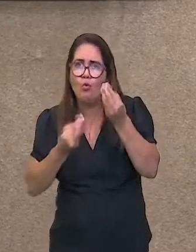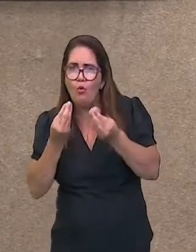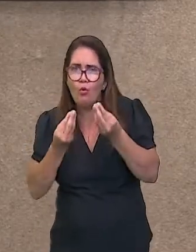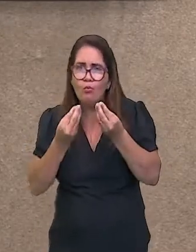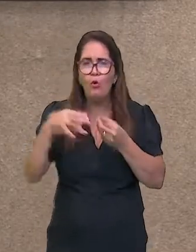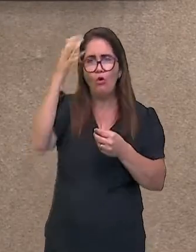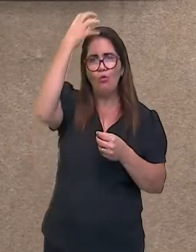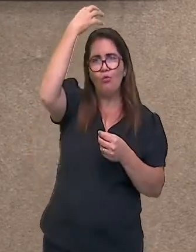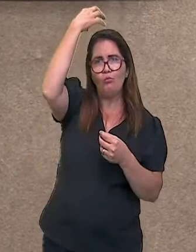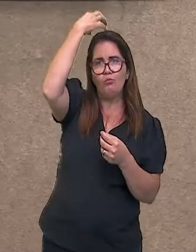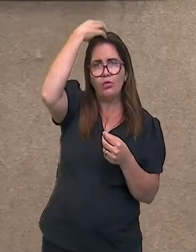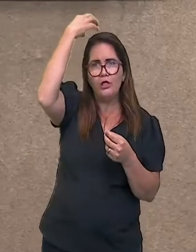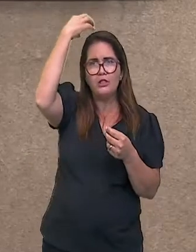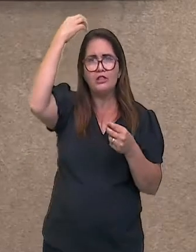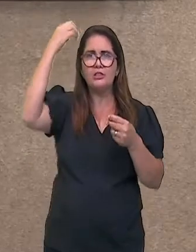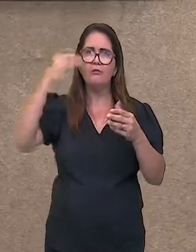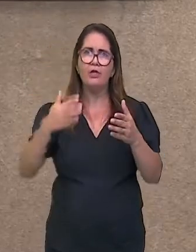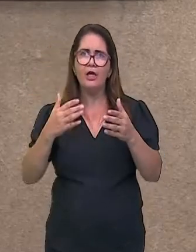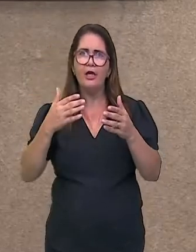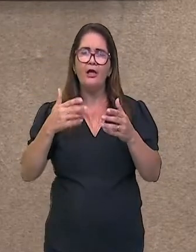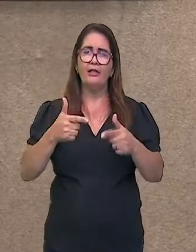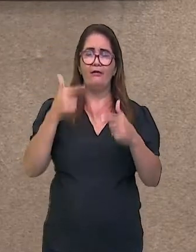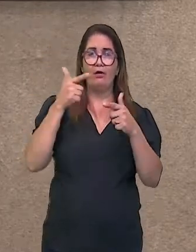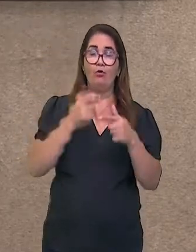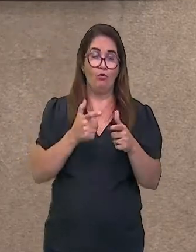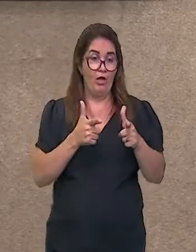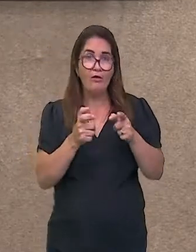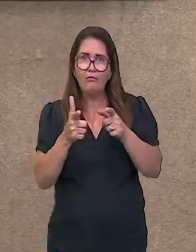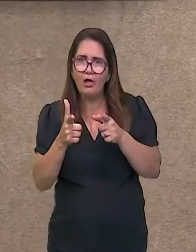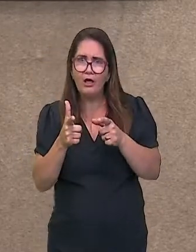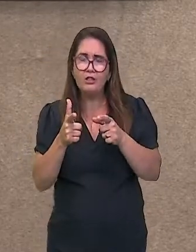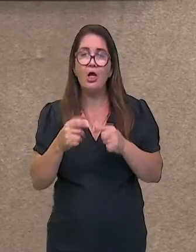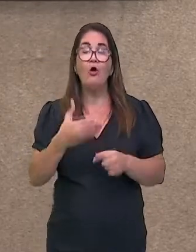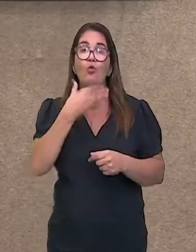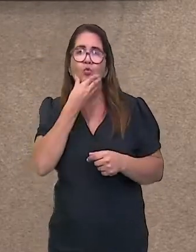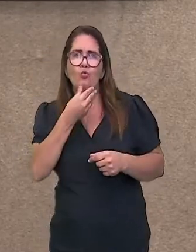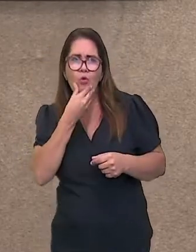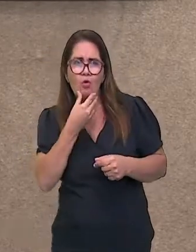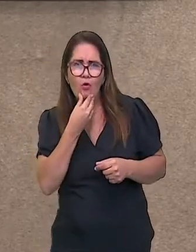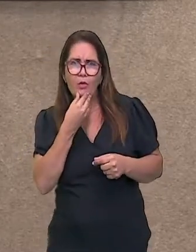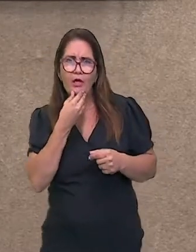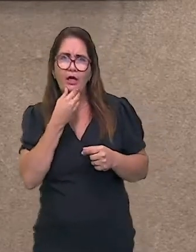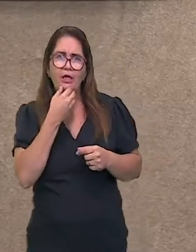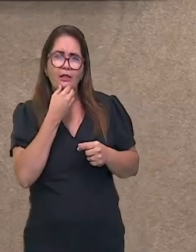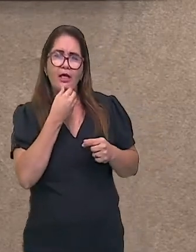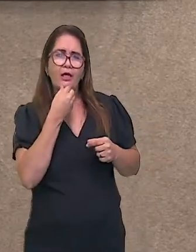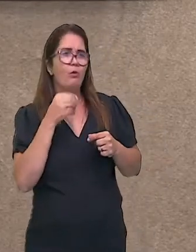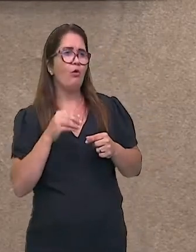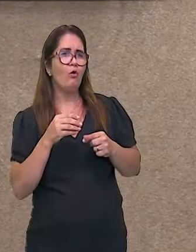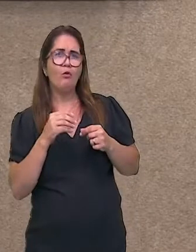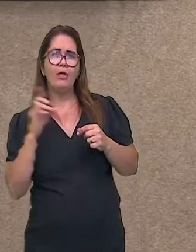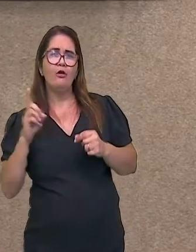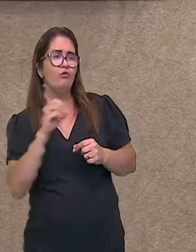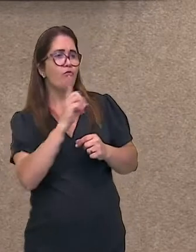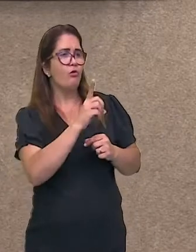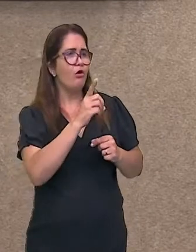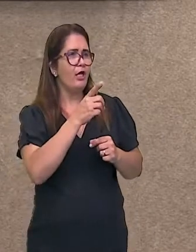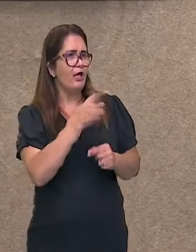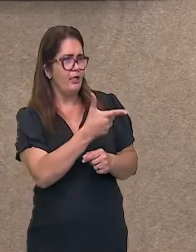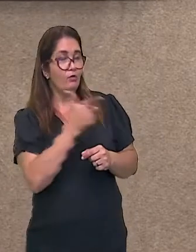nacionalista bósnio, armado de um revólver, meteu-se à frente do carro e abriu